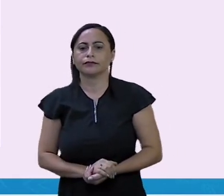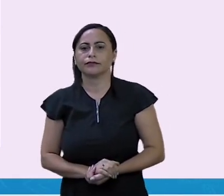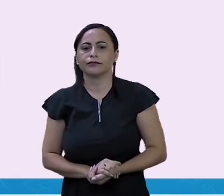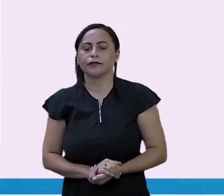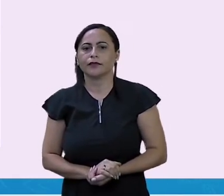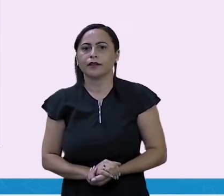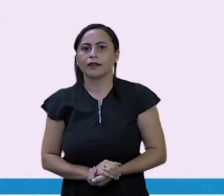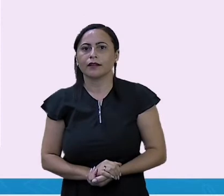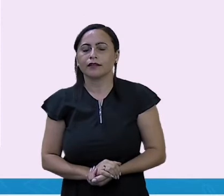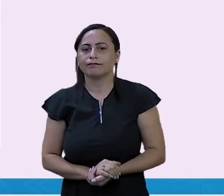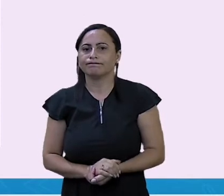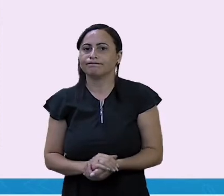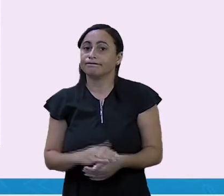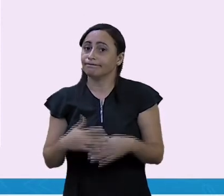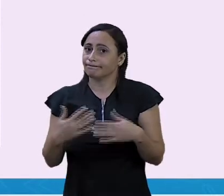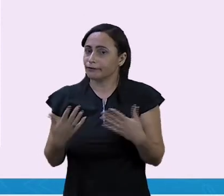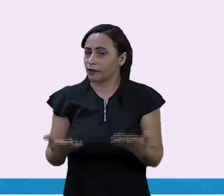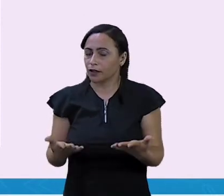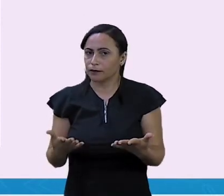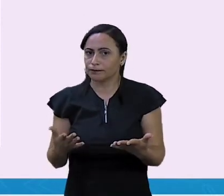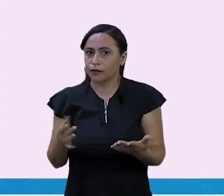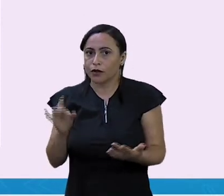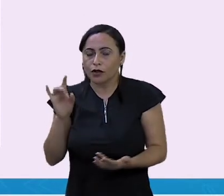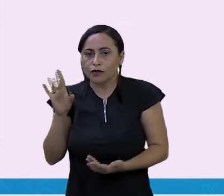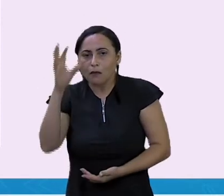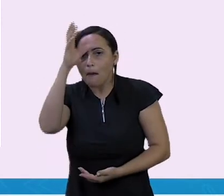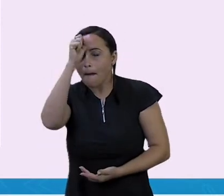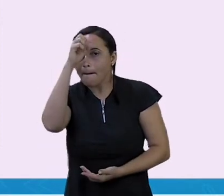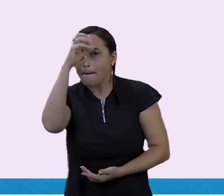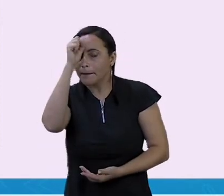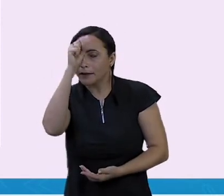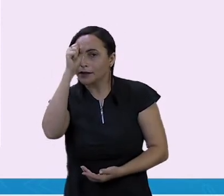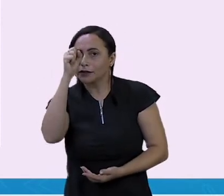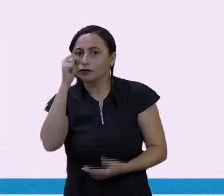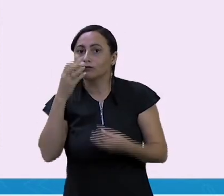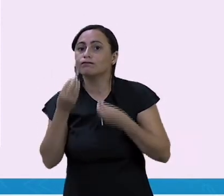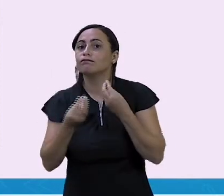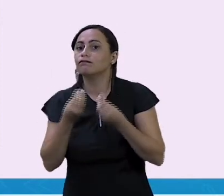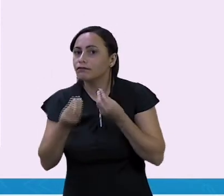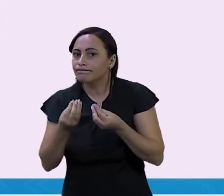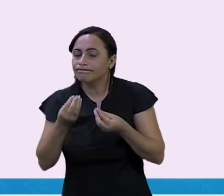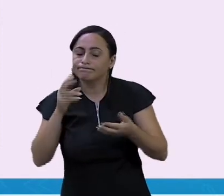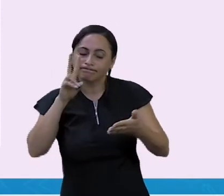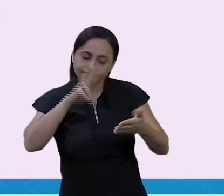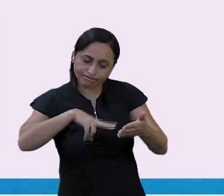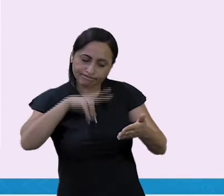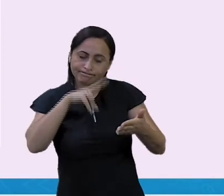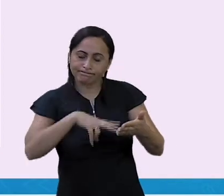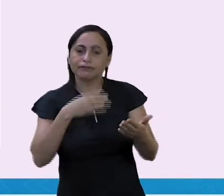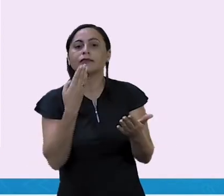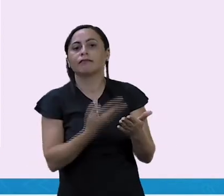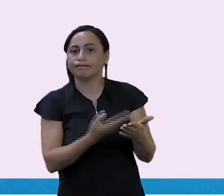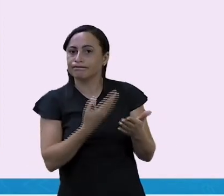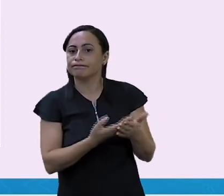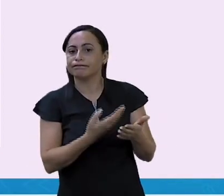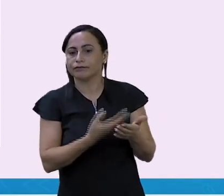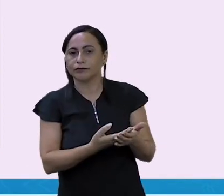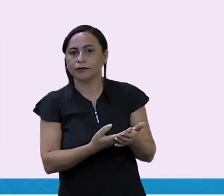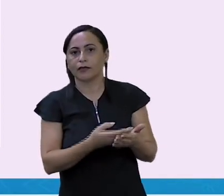não tem outra forma de aprender senão estudando. Vocês estão aqui